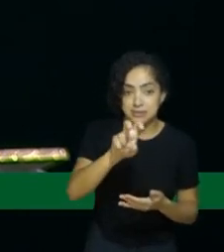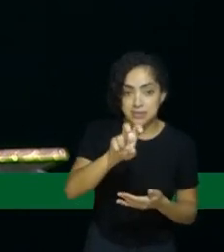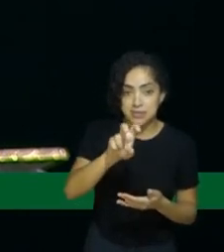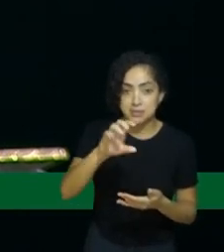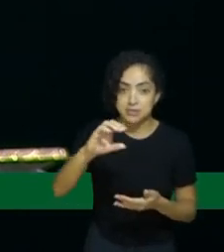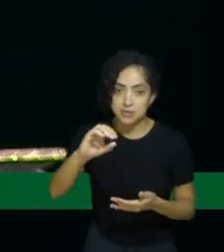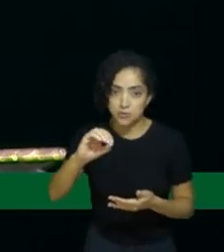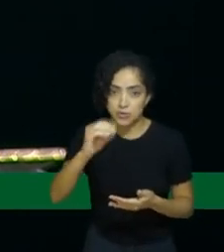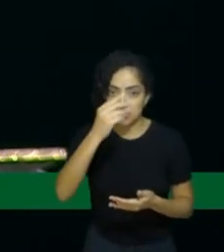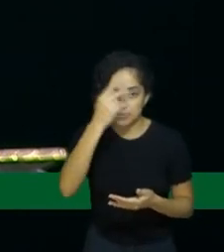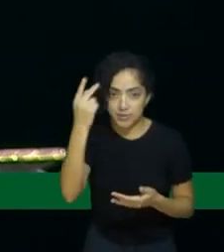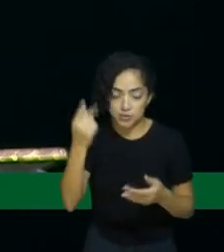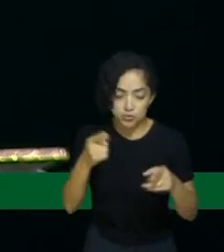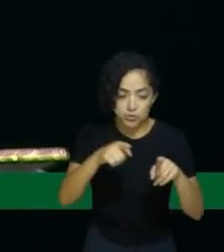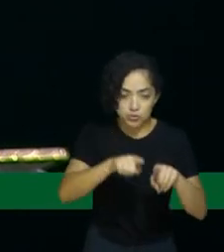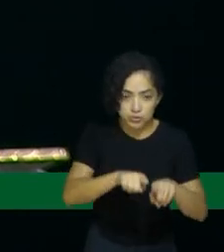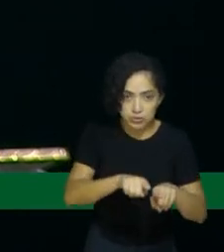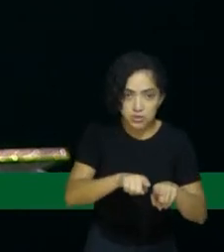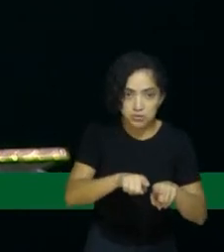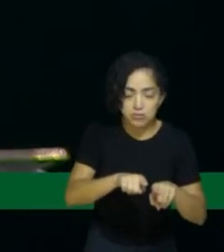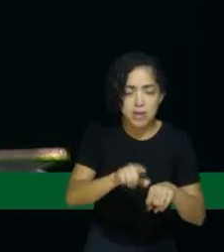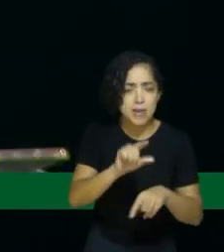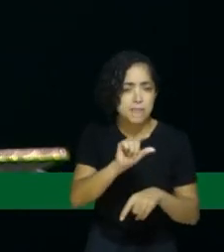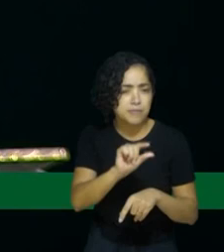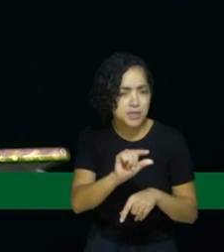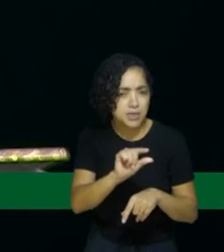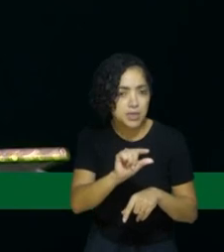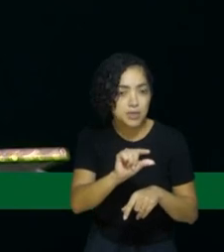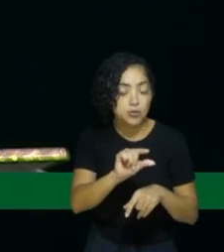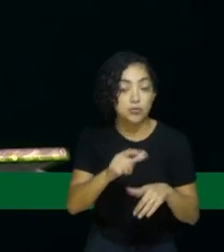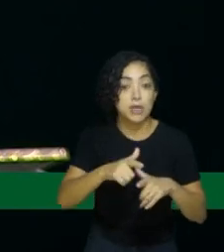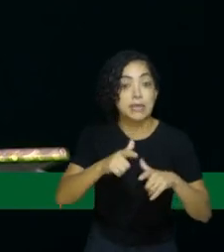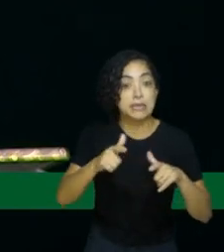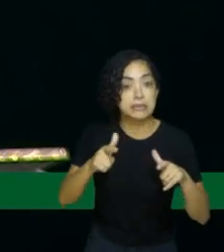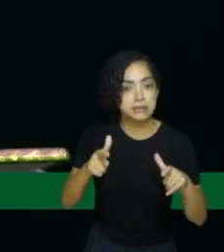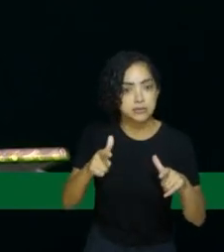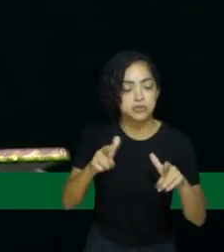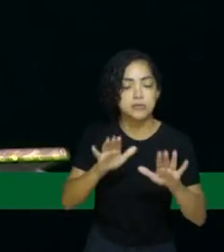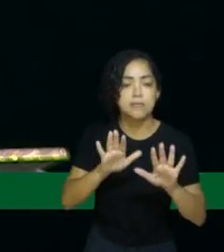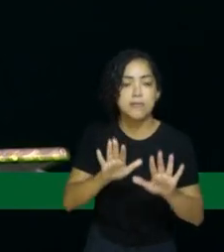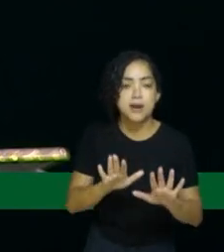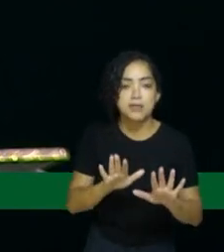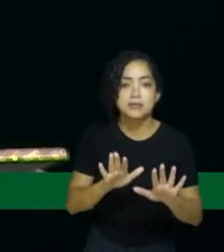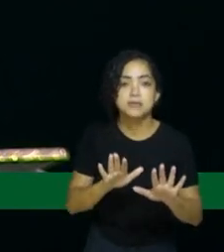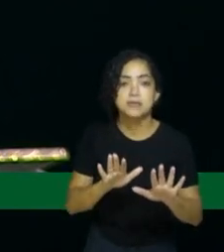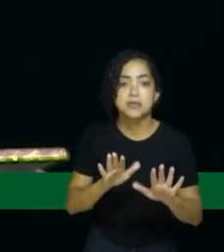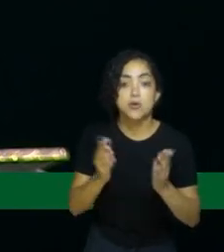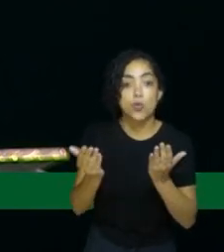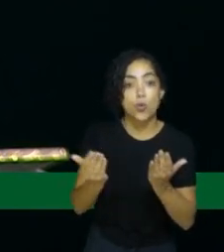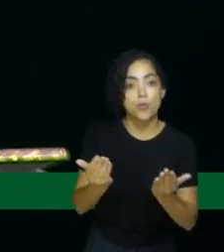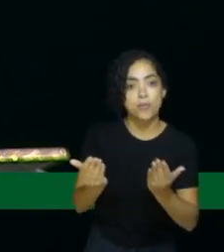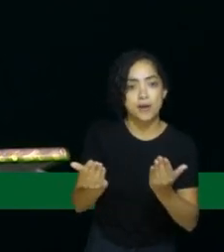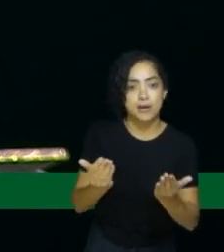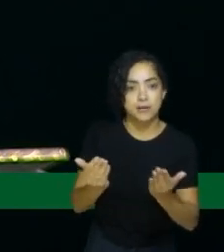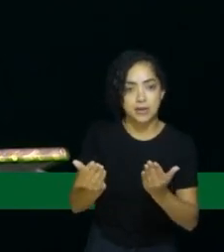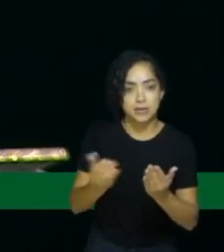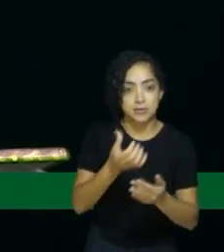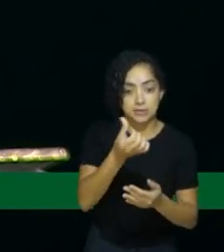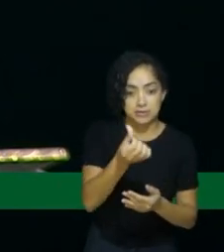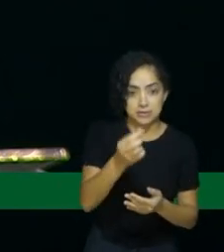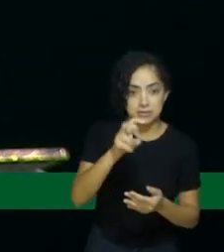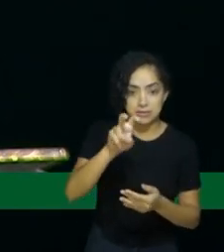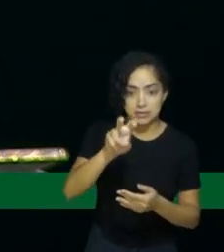Associados um número muito pequeno grande para nós mas muito pequeno se compararmos 65.000